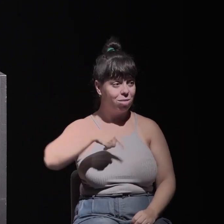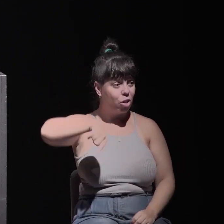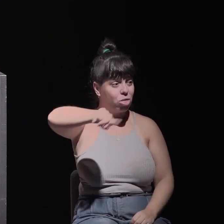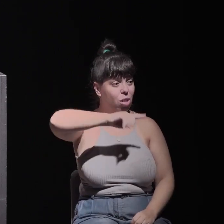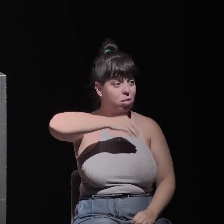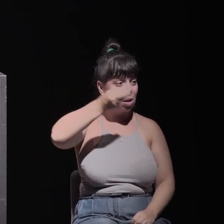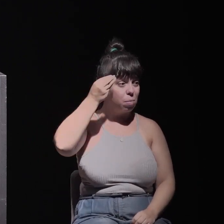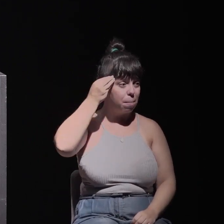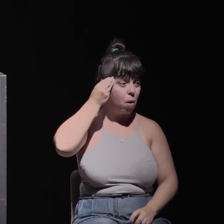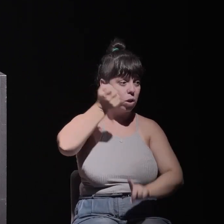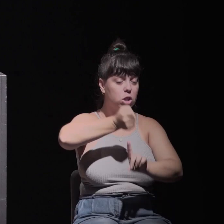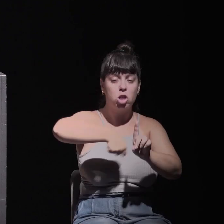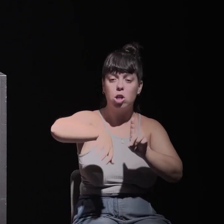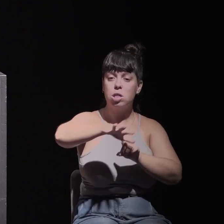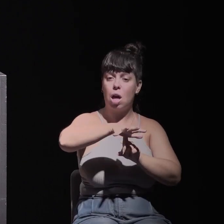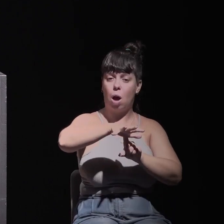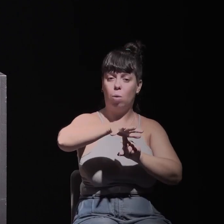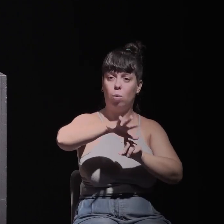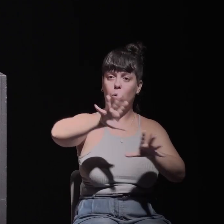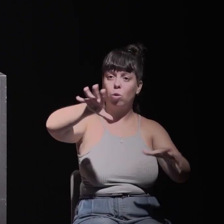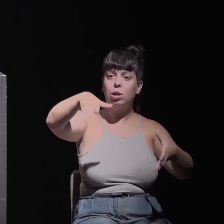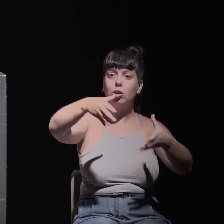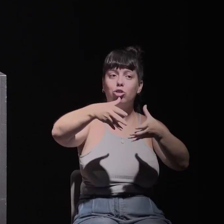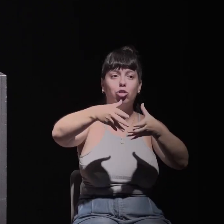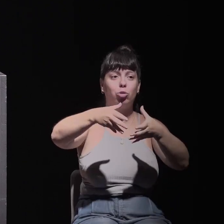social, coletiva, está aqui.